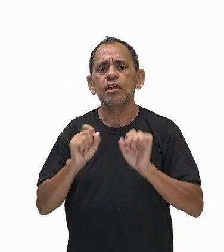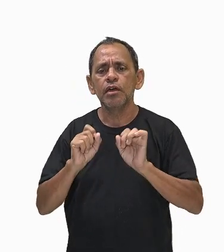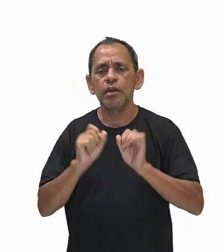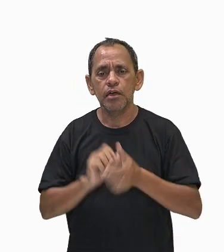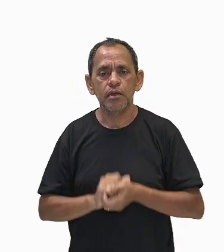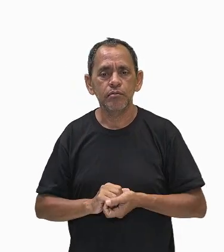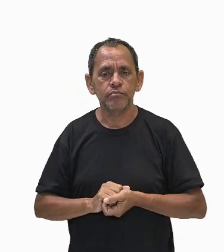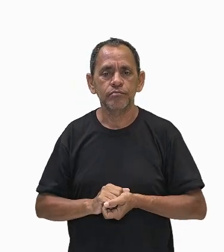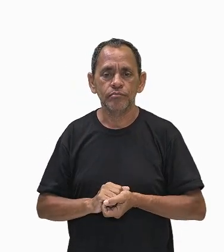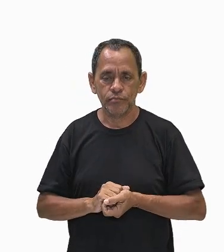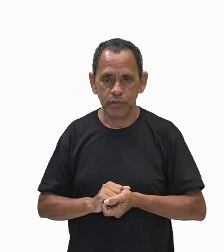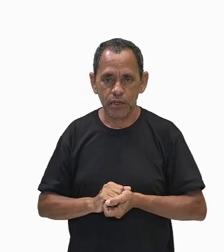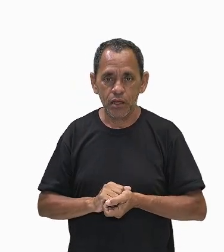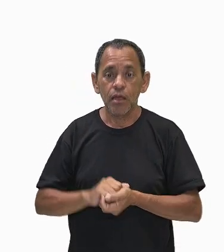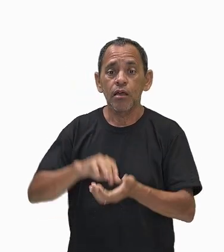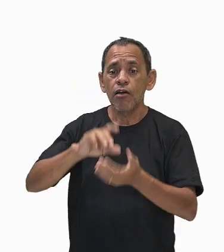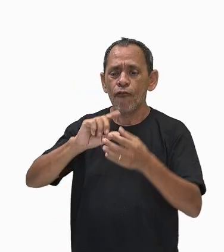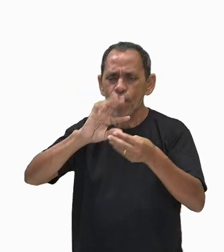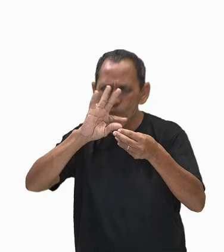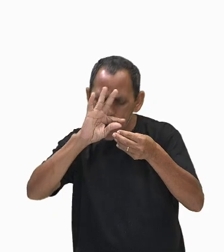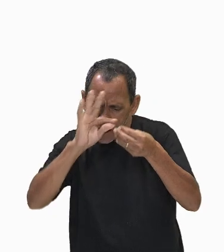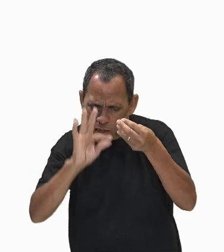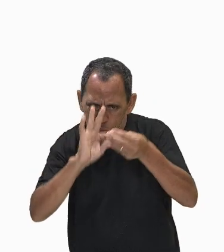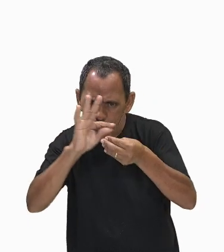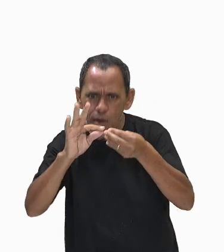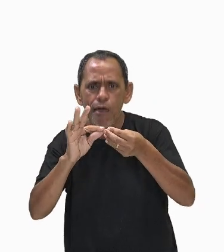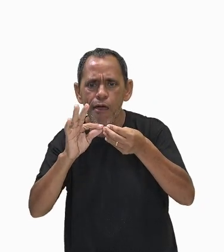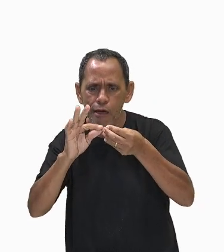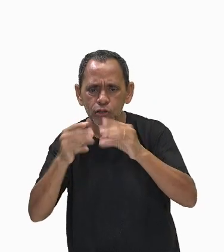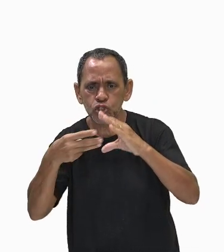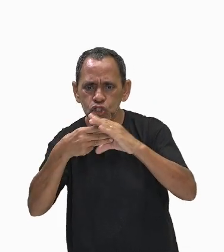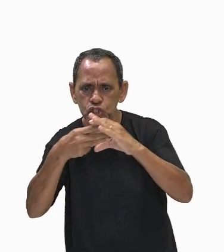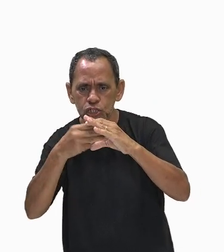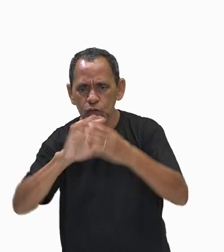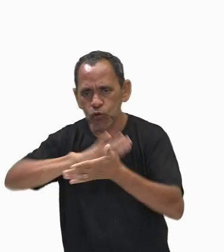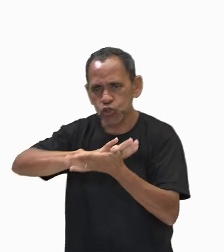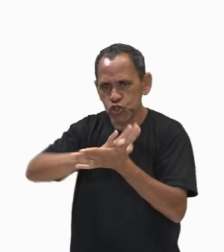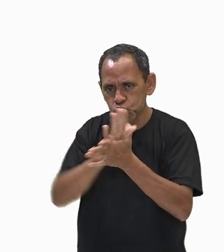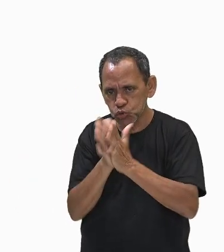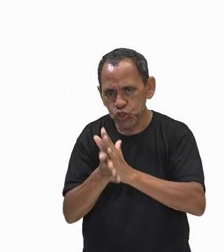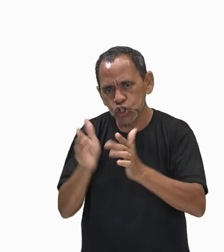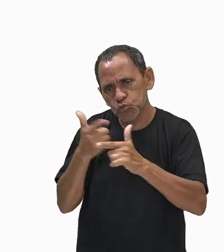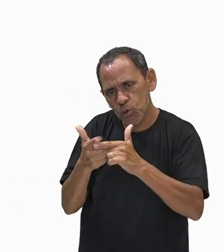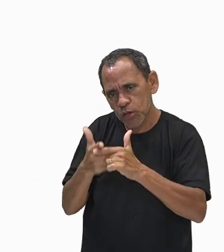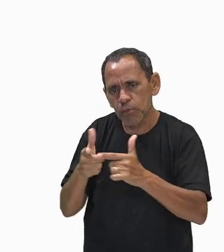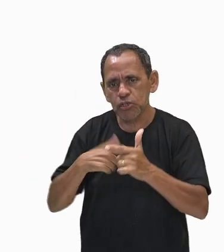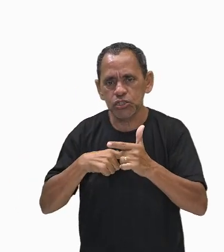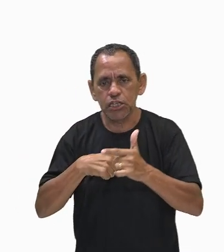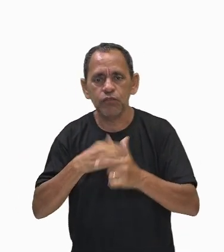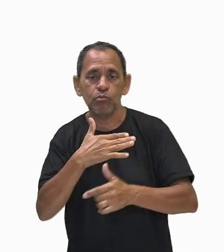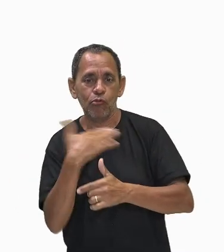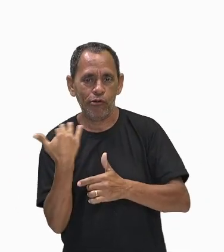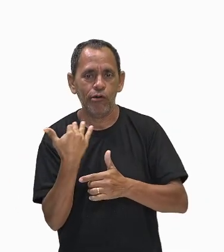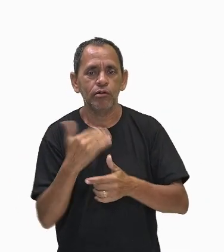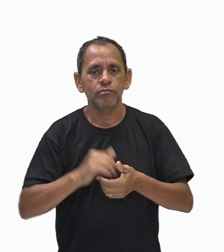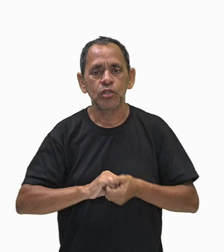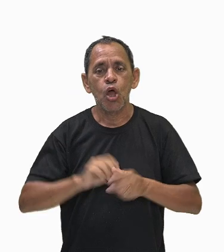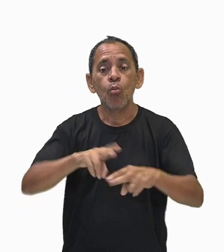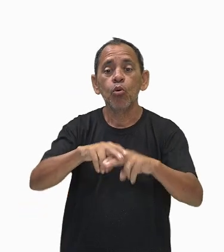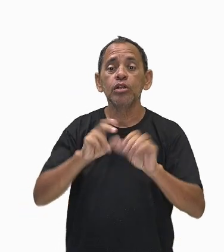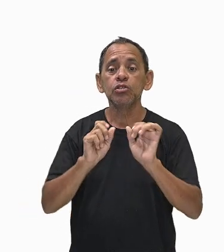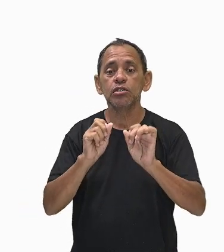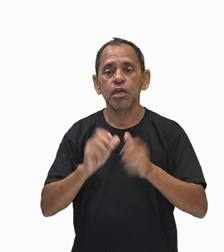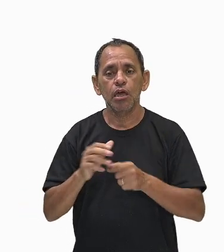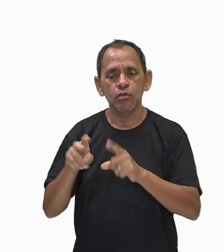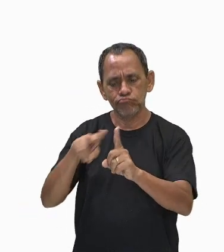São basicamente fragmentos ou pedaços de células que foram danificadas e morreram. Por isso esse